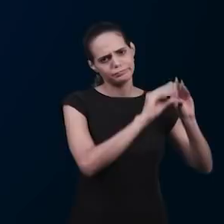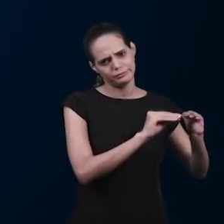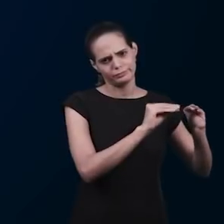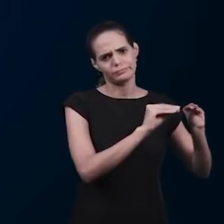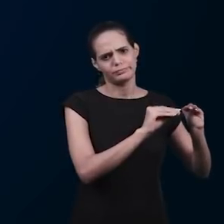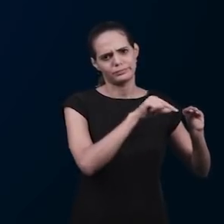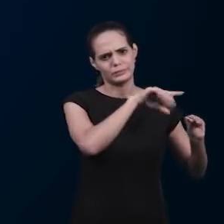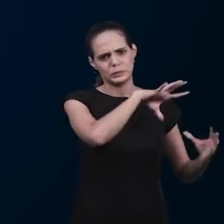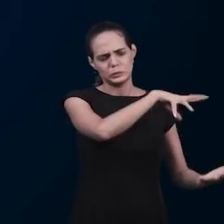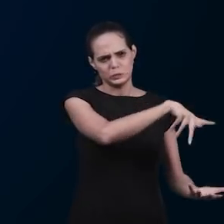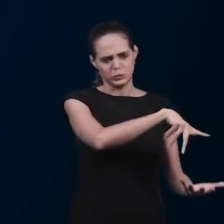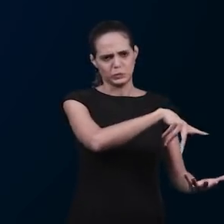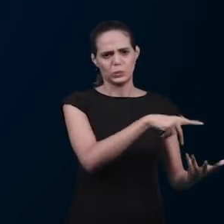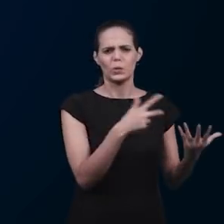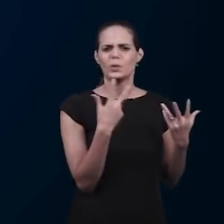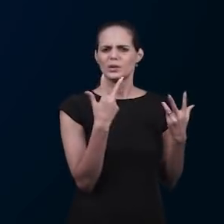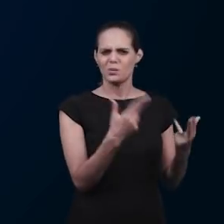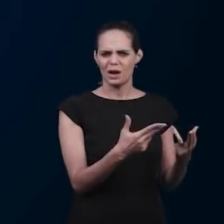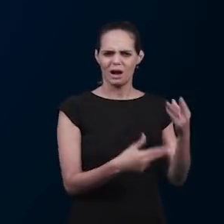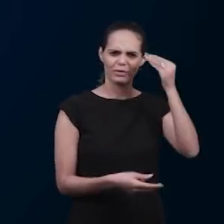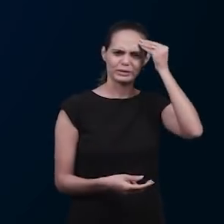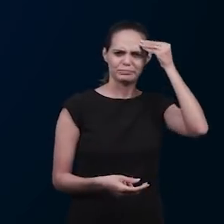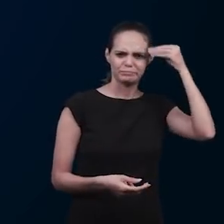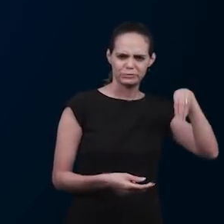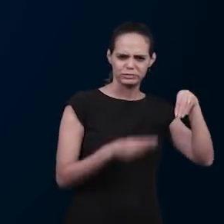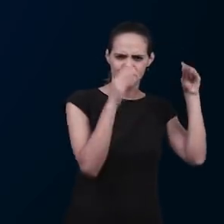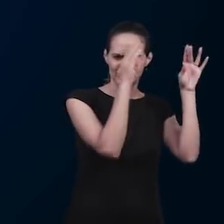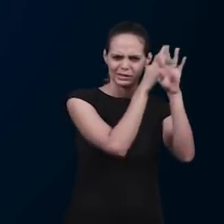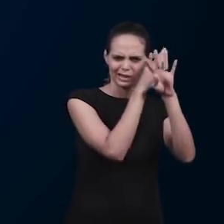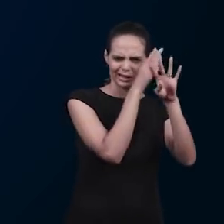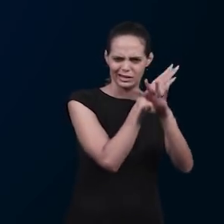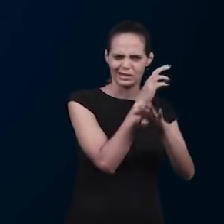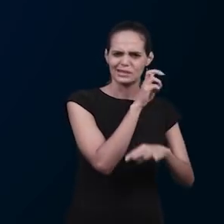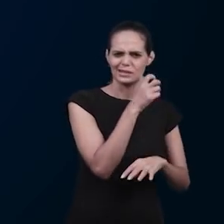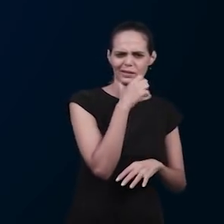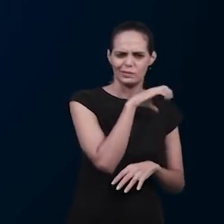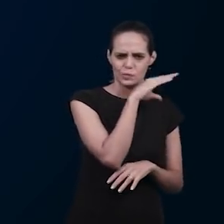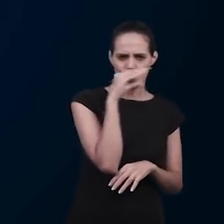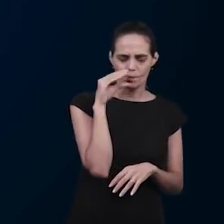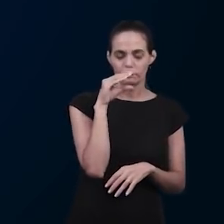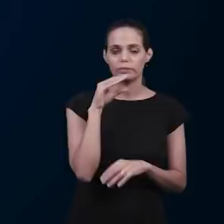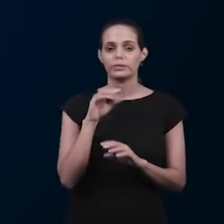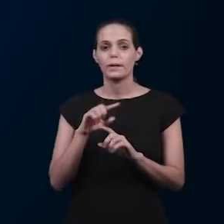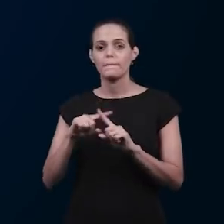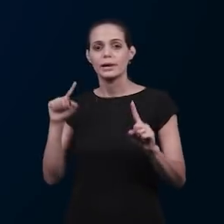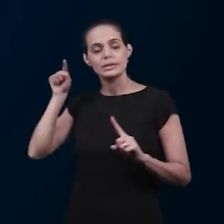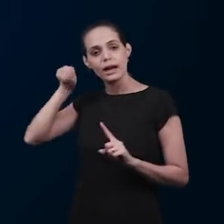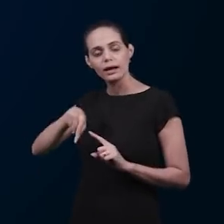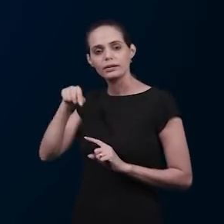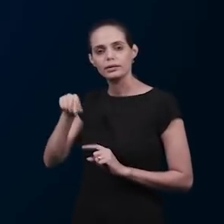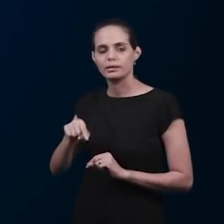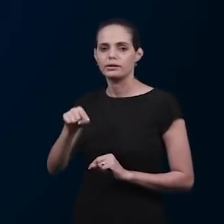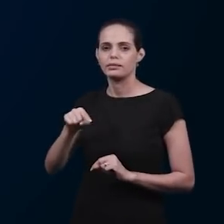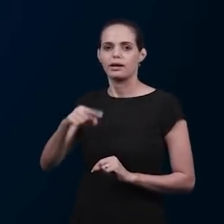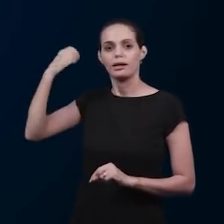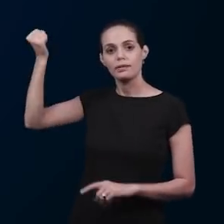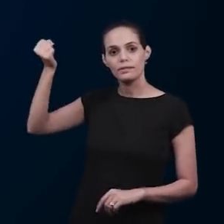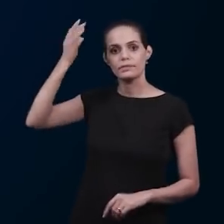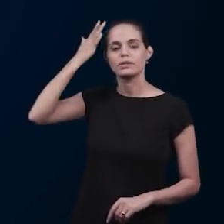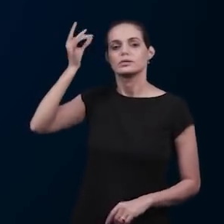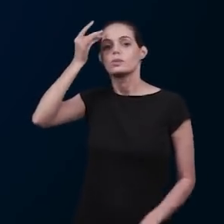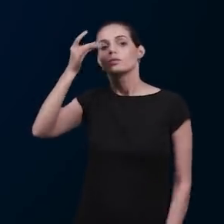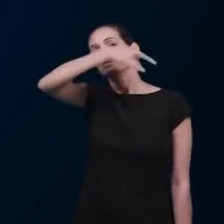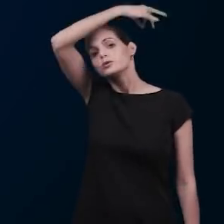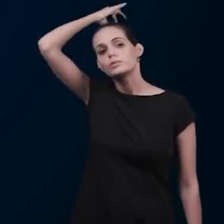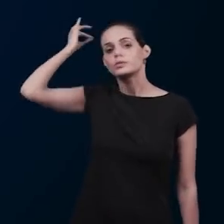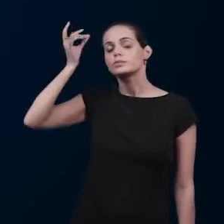ficando nas trevas, assim como as virgens loucas. Em relação à salvação, o Espírito